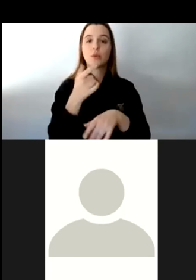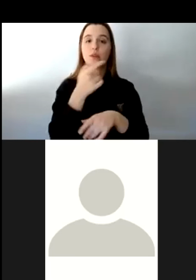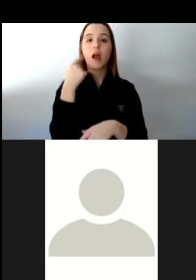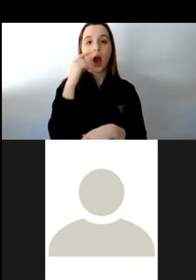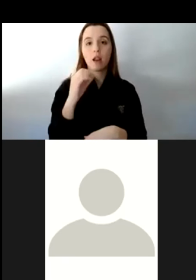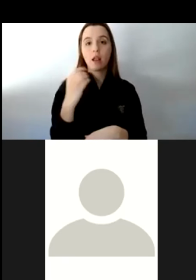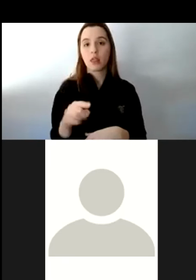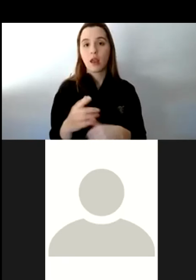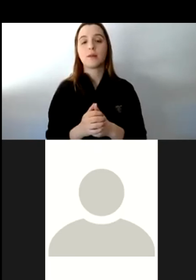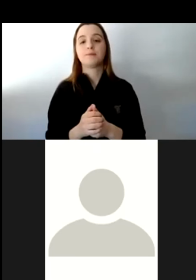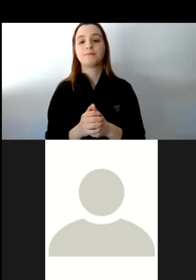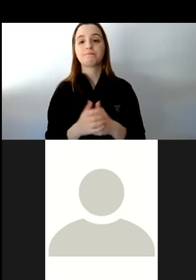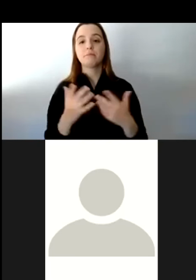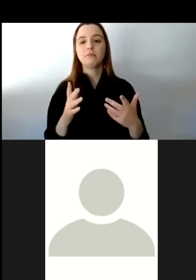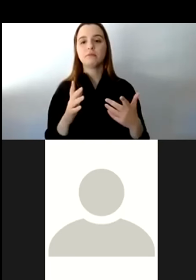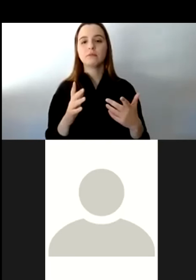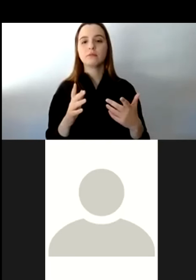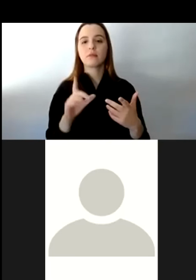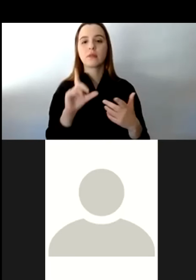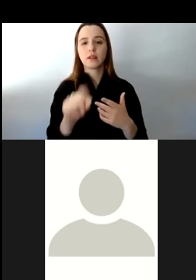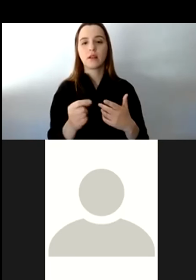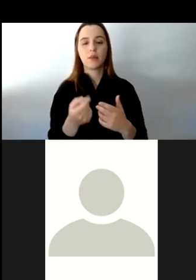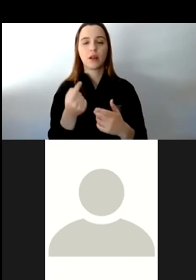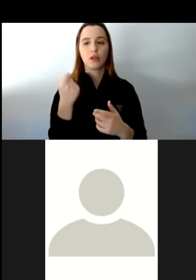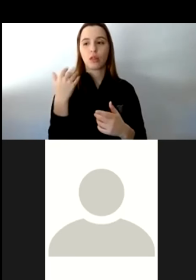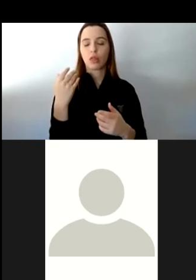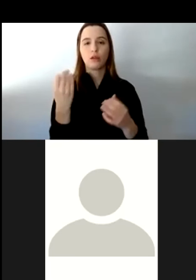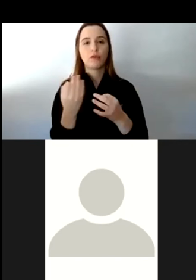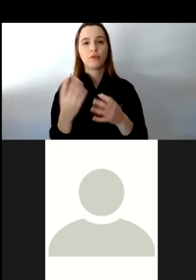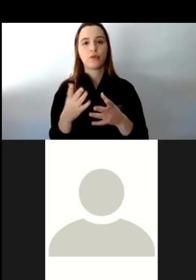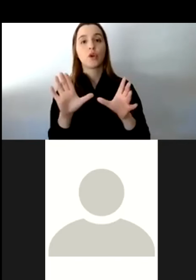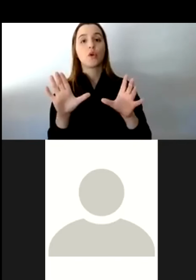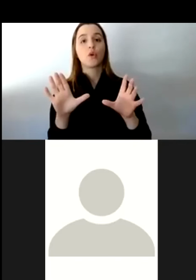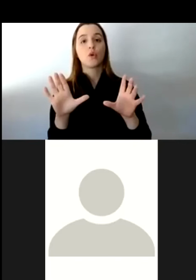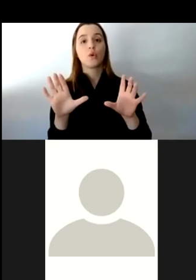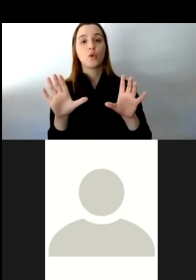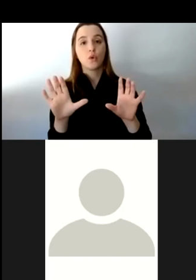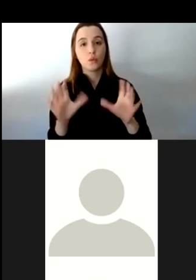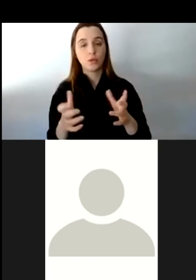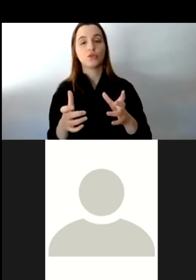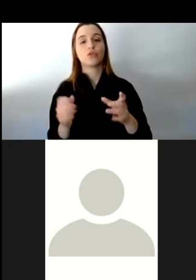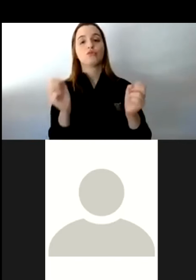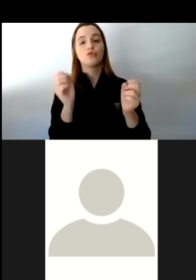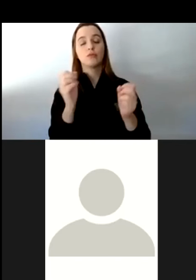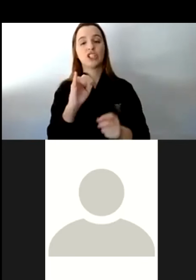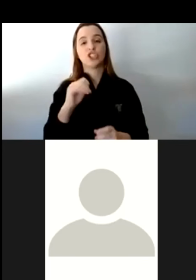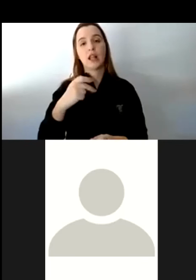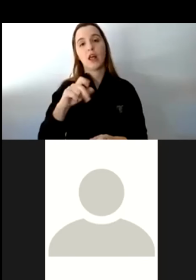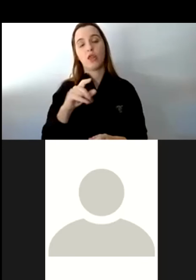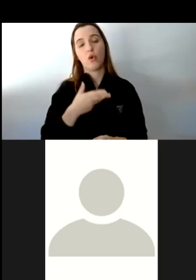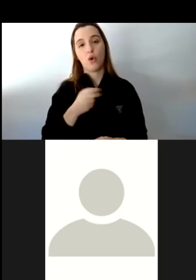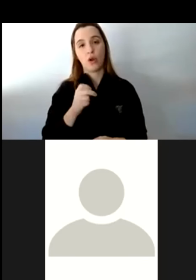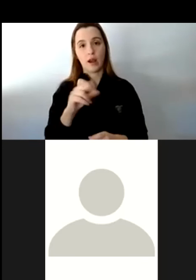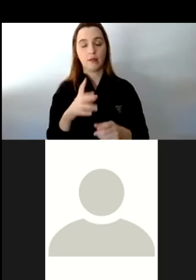rara, como a FEDRA e a Aliança, e mais recentemente a Comissão Instaladora da nova Organização das Associações de Doentes.